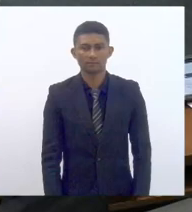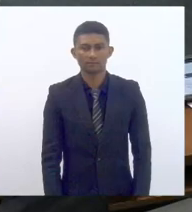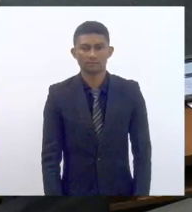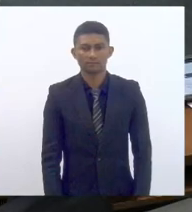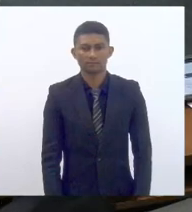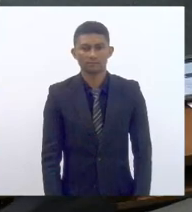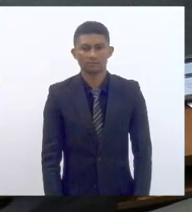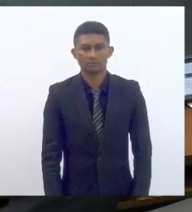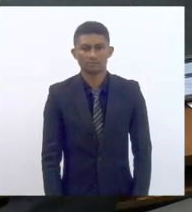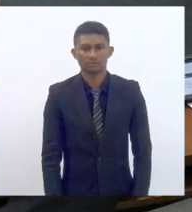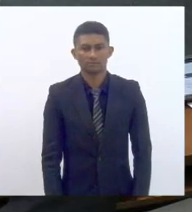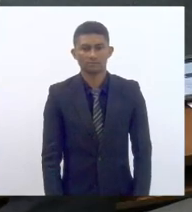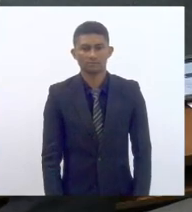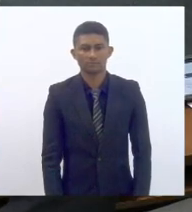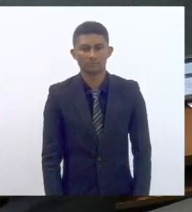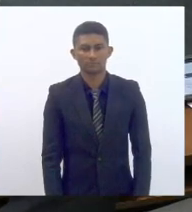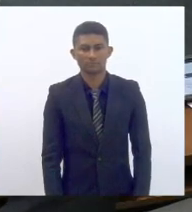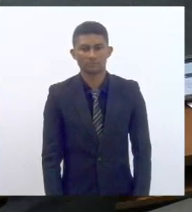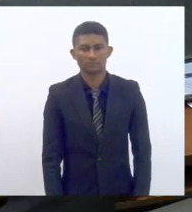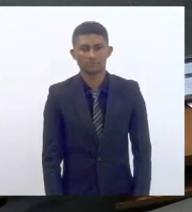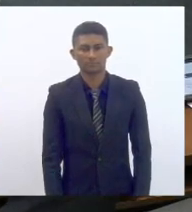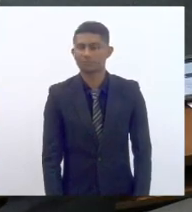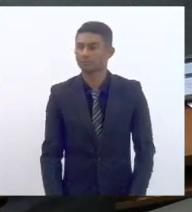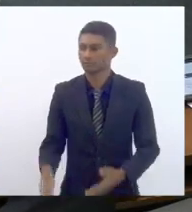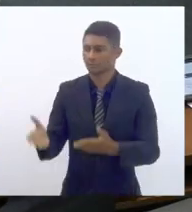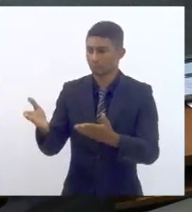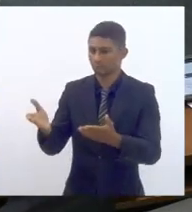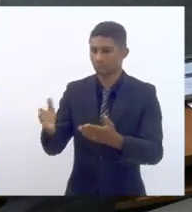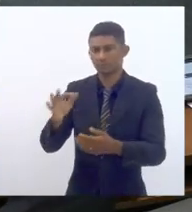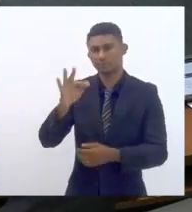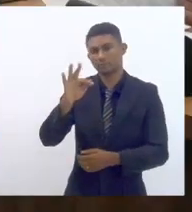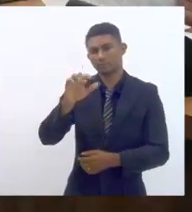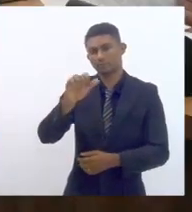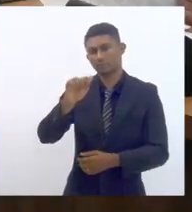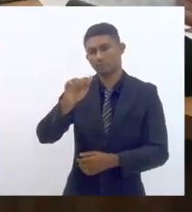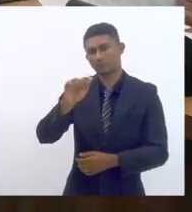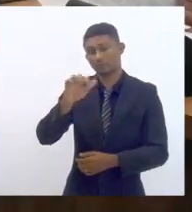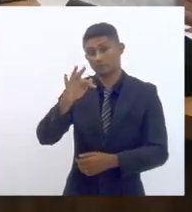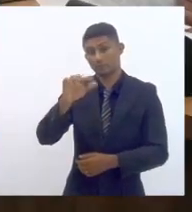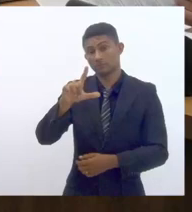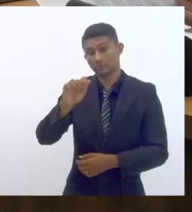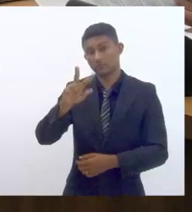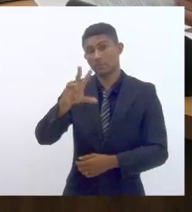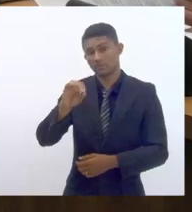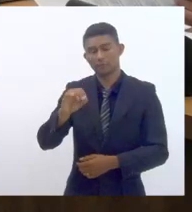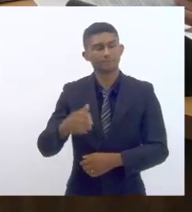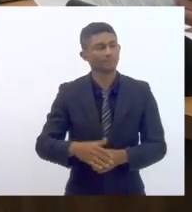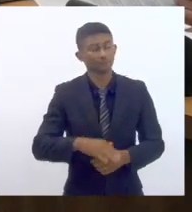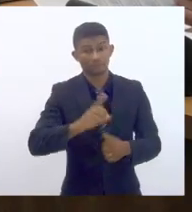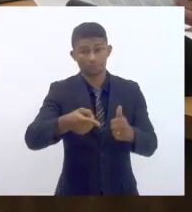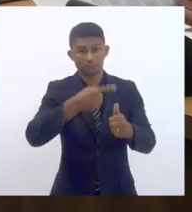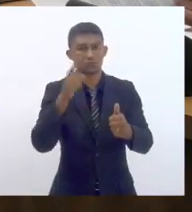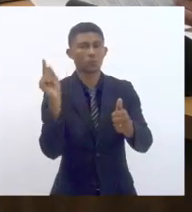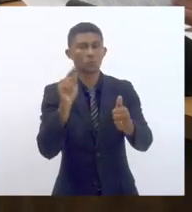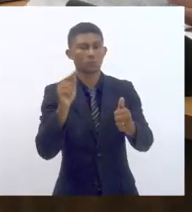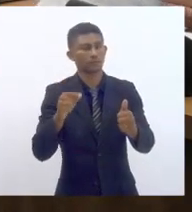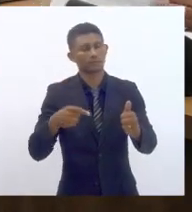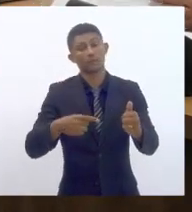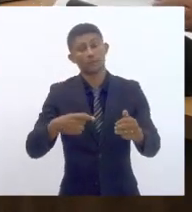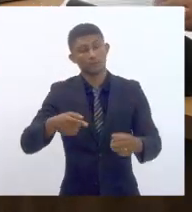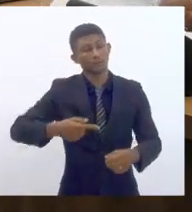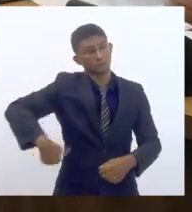Tá. Sim, deputado Flávio. Senhor presidente, primeiro destacar que a gente está negociando com o